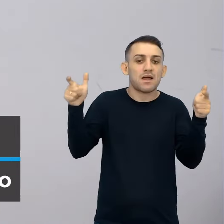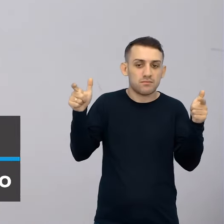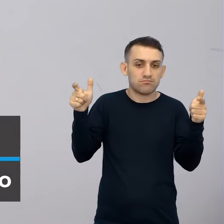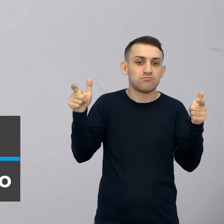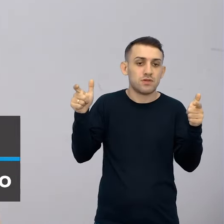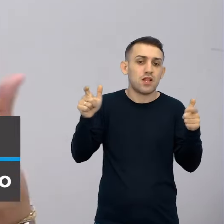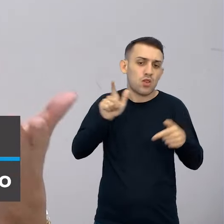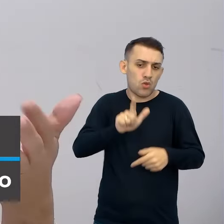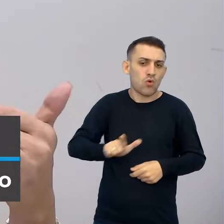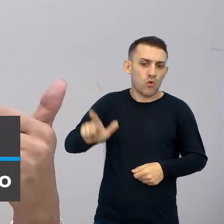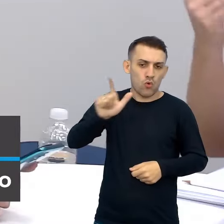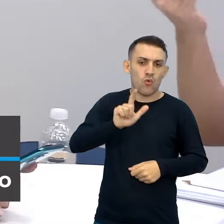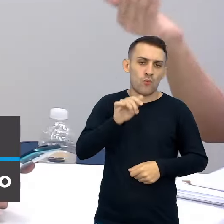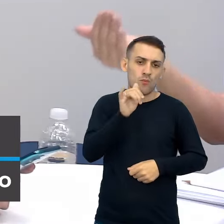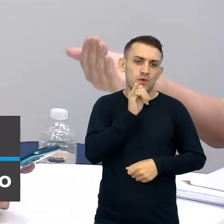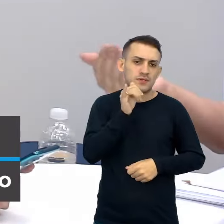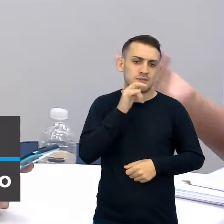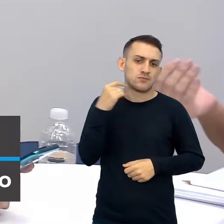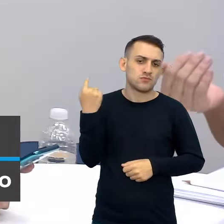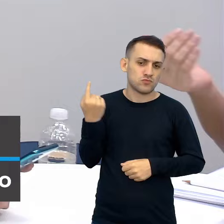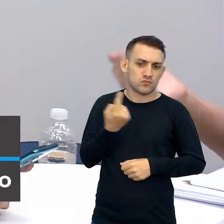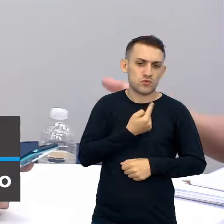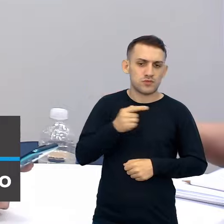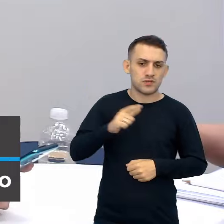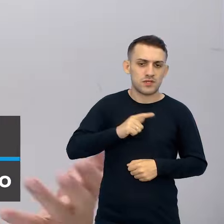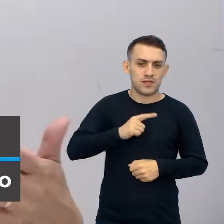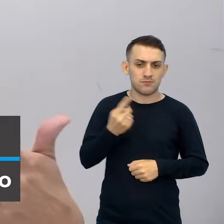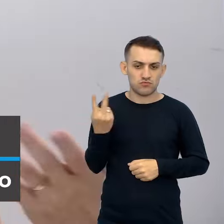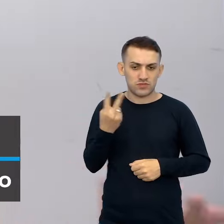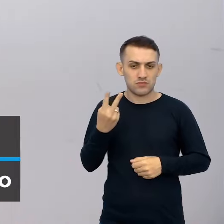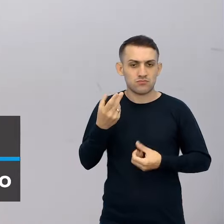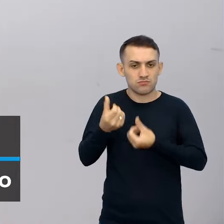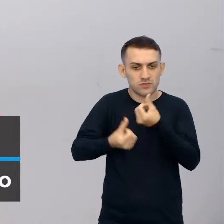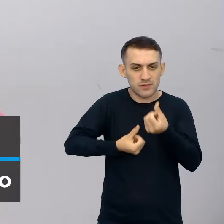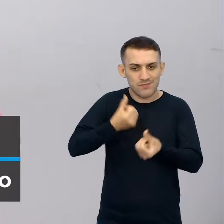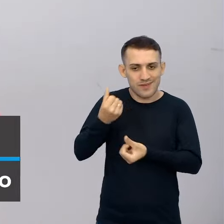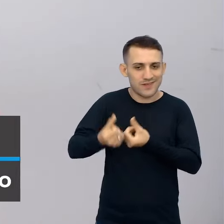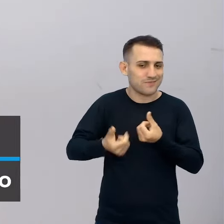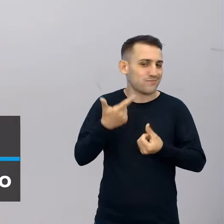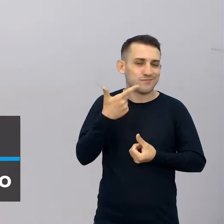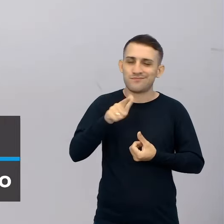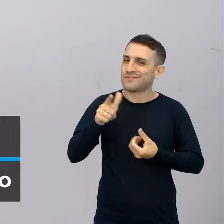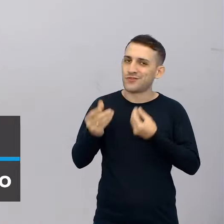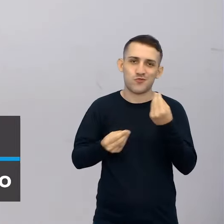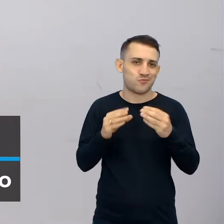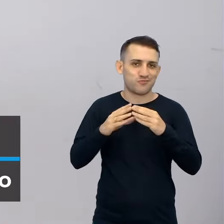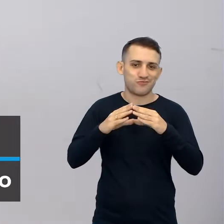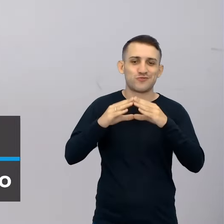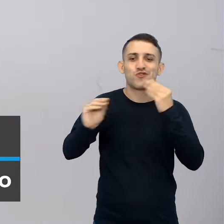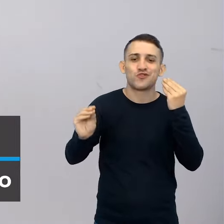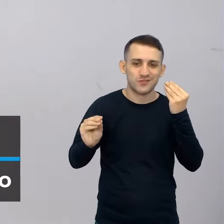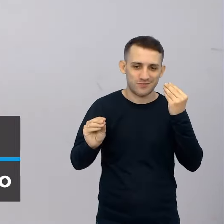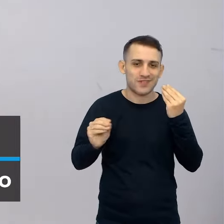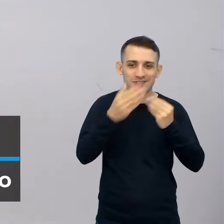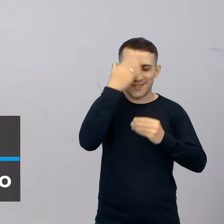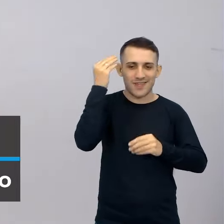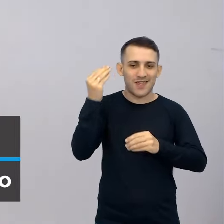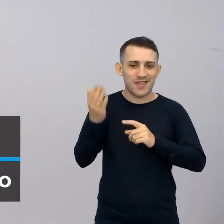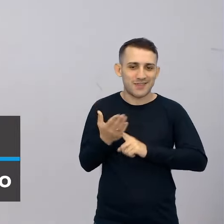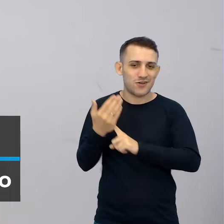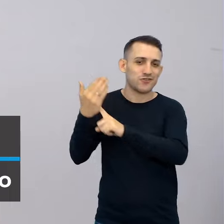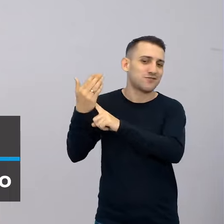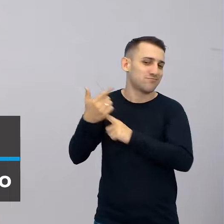É claro, né, que aí quando a gente vai para o segundo semestre, não temos como fugir, né, da tecnologia